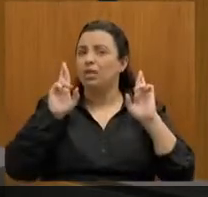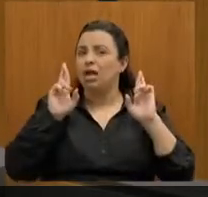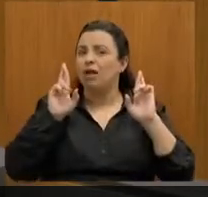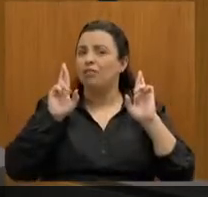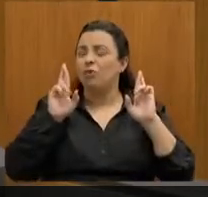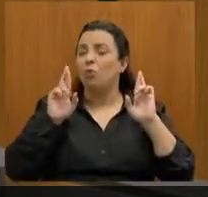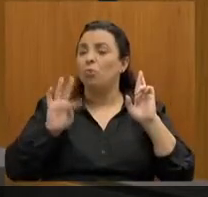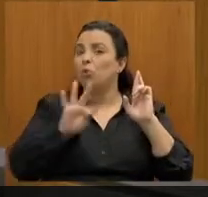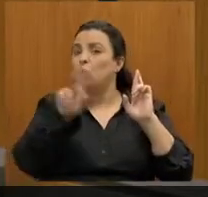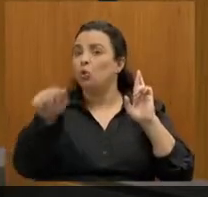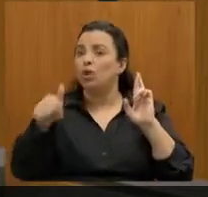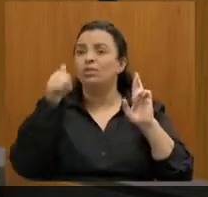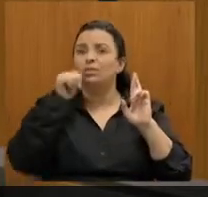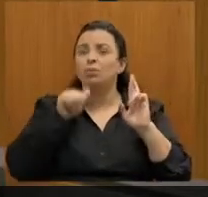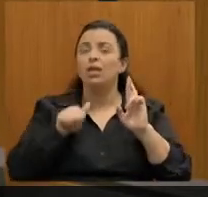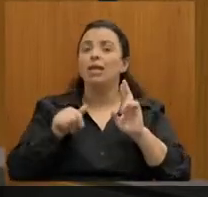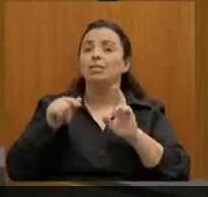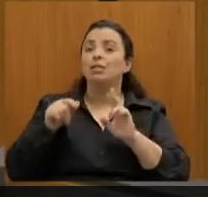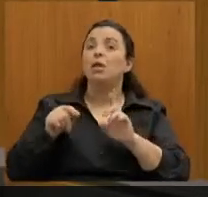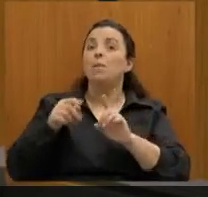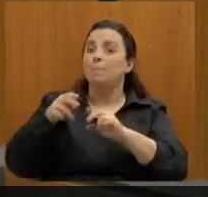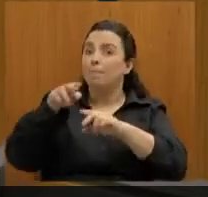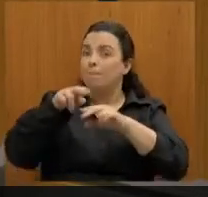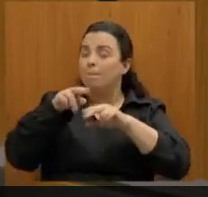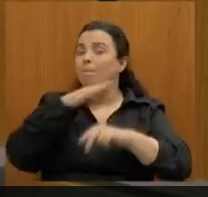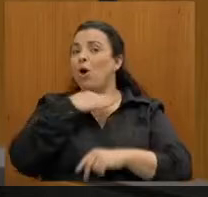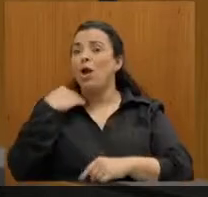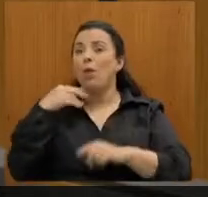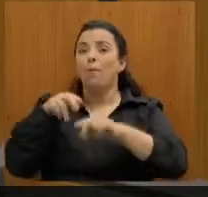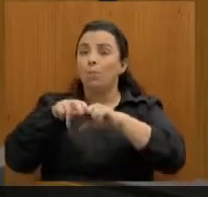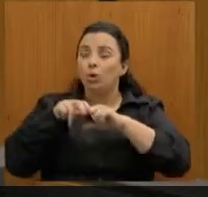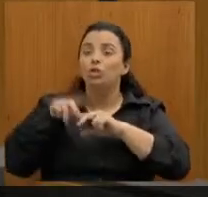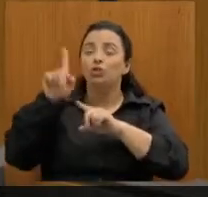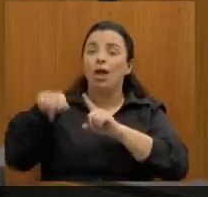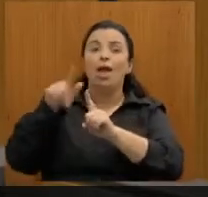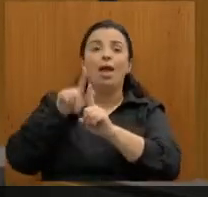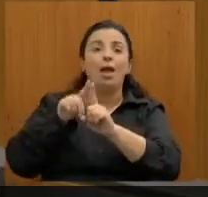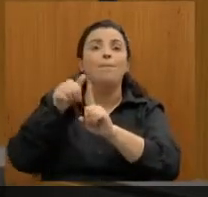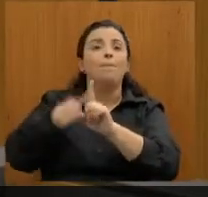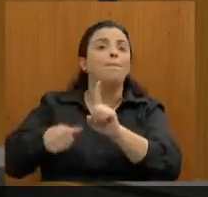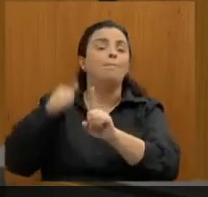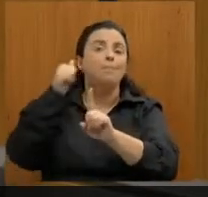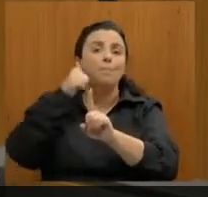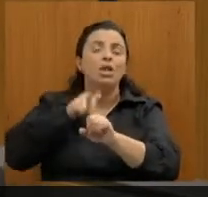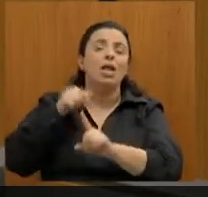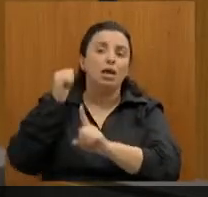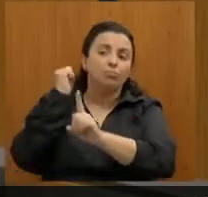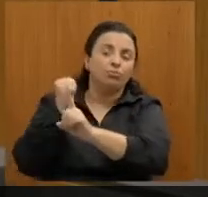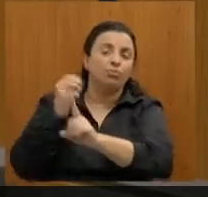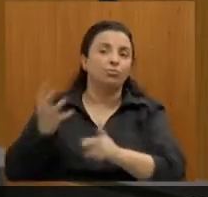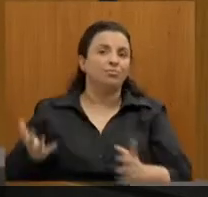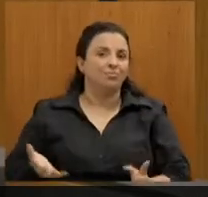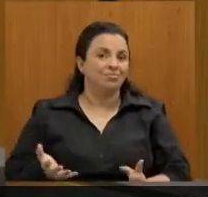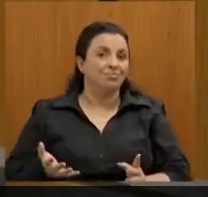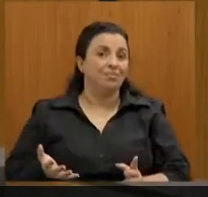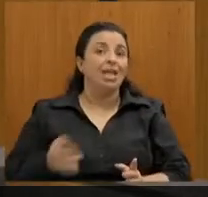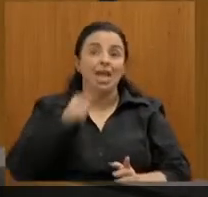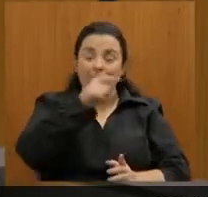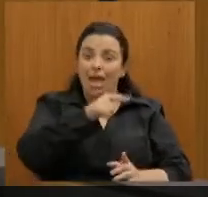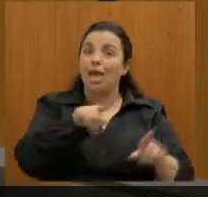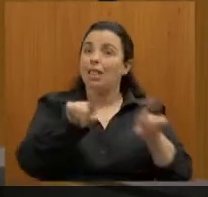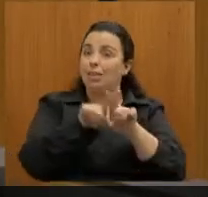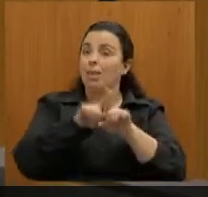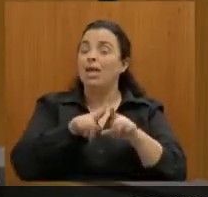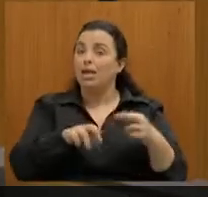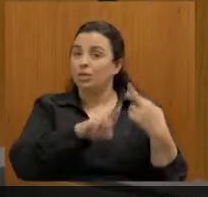elas também são responsáveis por mulheres que ficam tetraplégicas elas também são responsáveis por